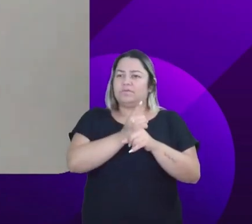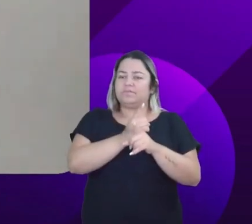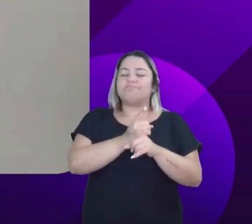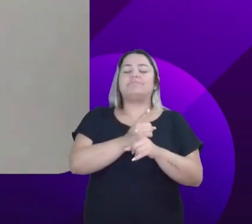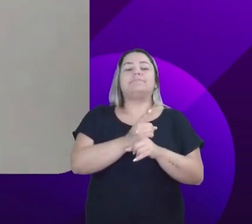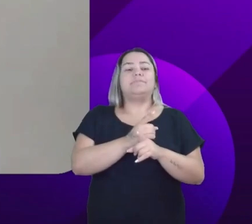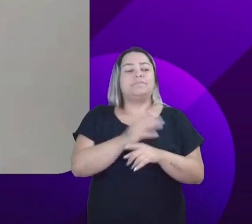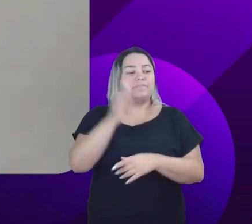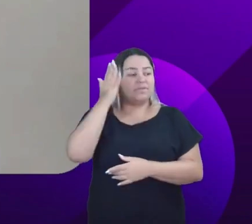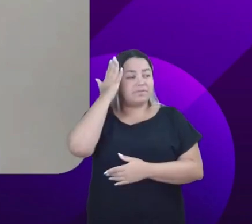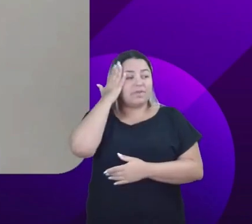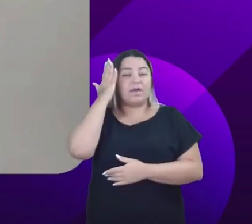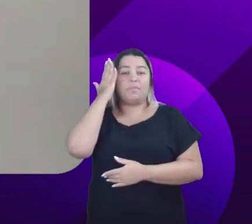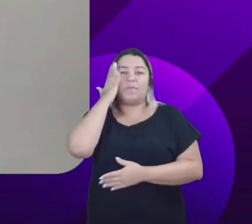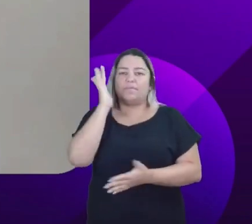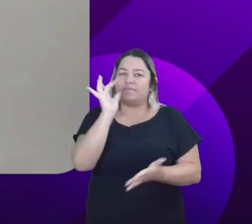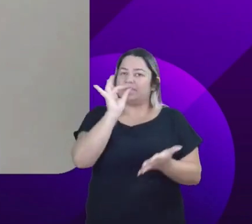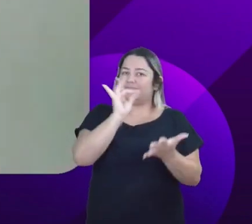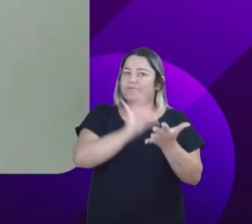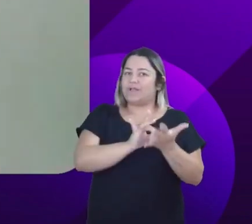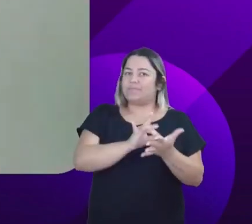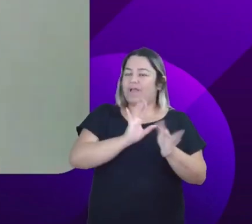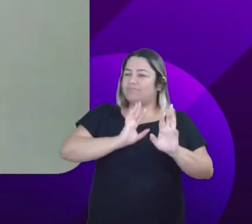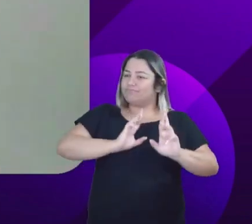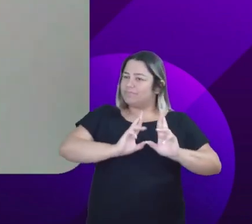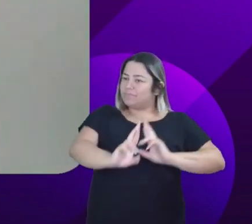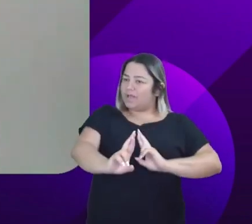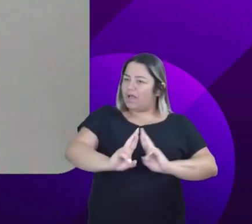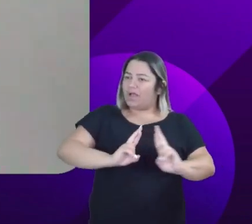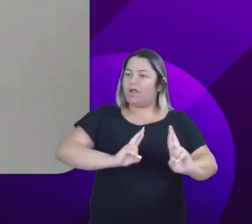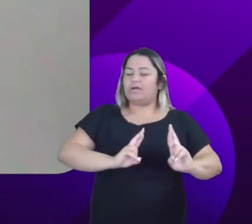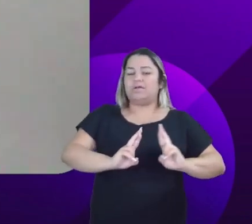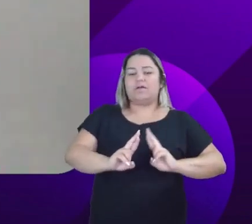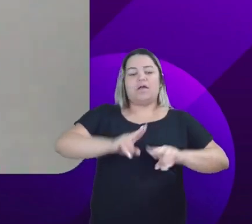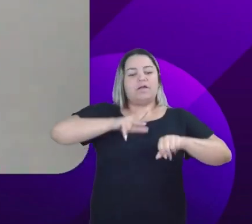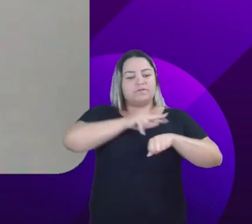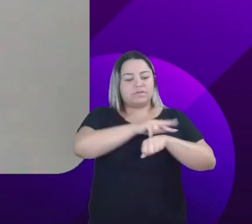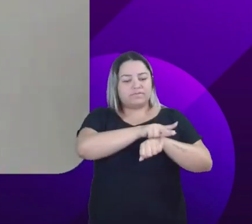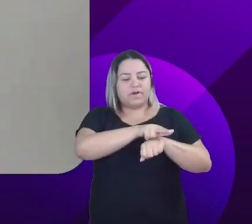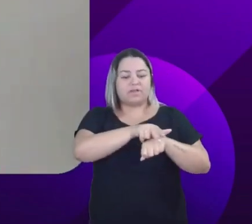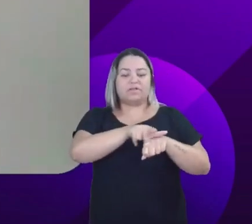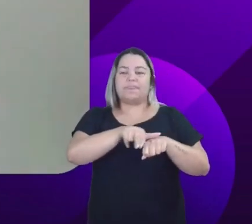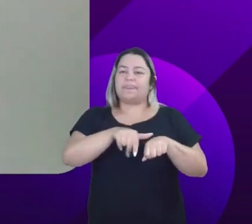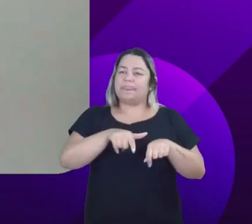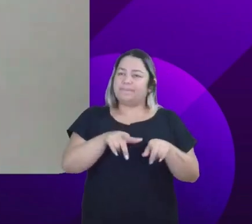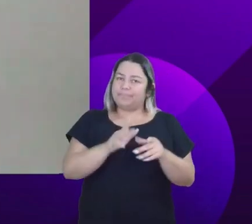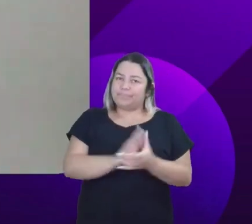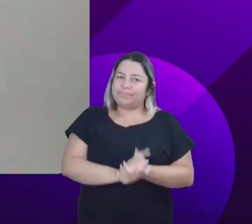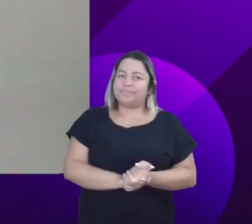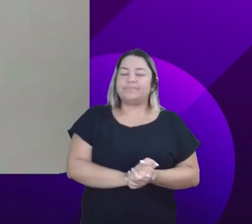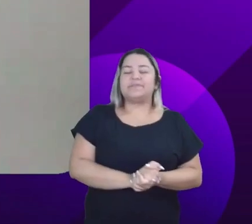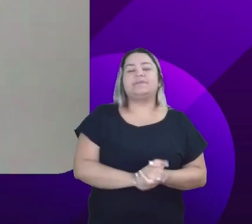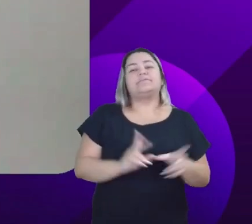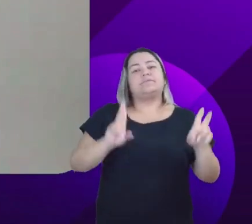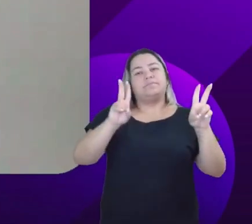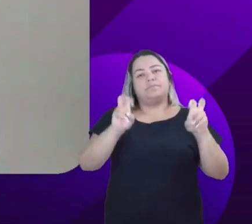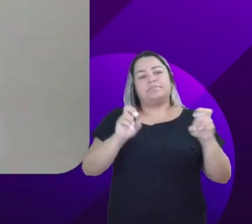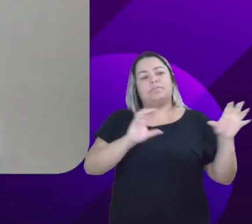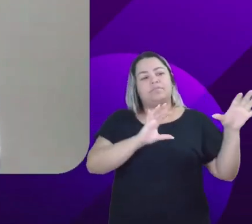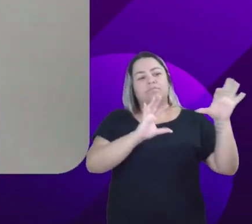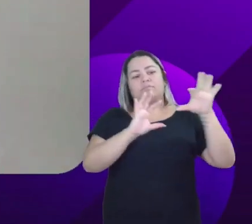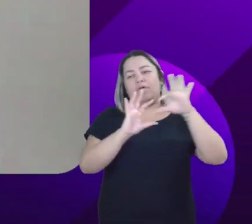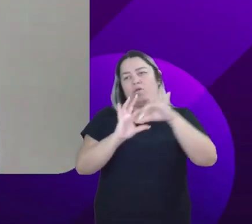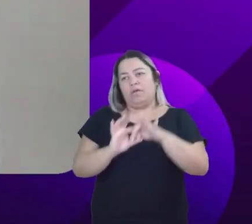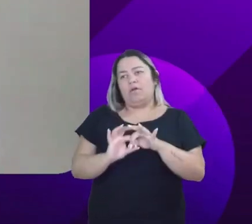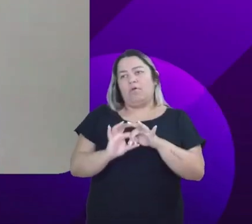gente sabe que, de fato, as relações e as variáveis que incidem sobre o contexto, né,